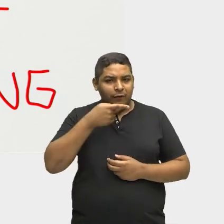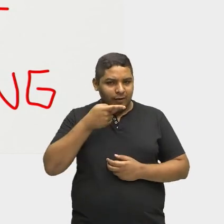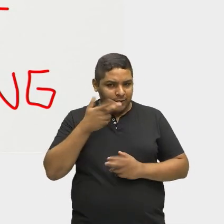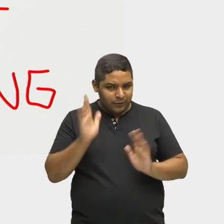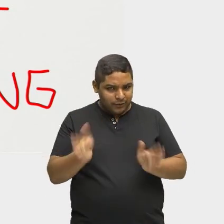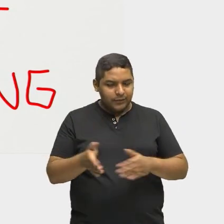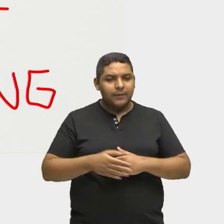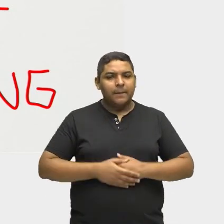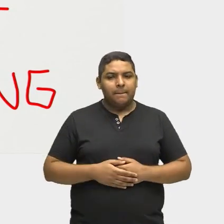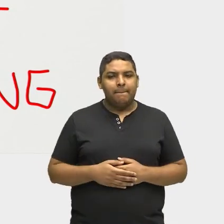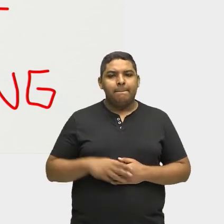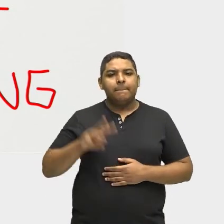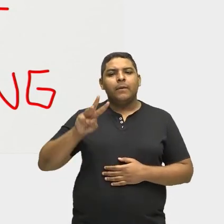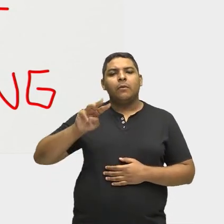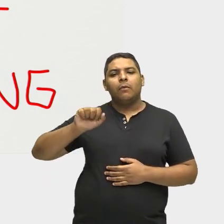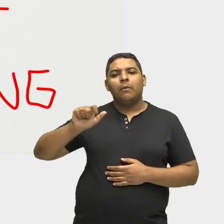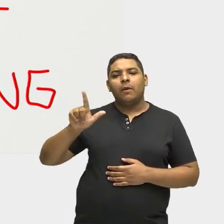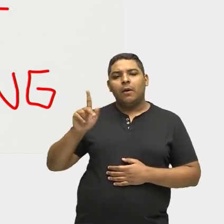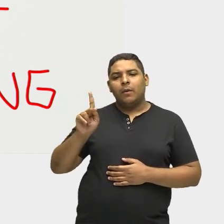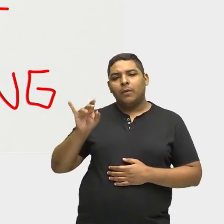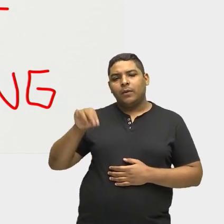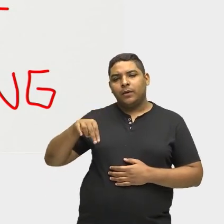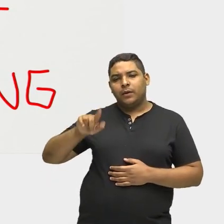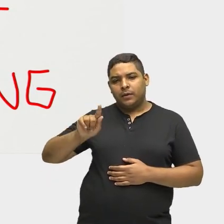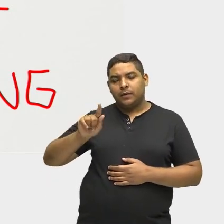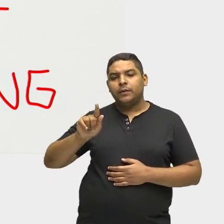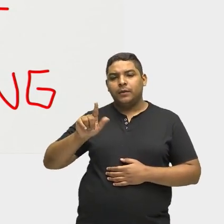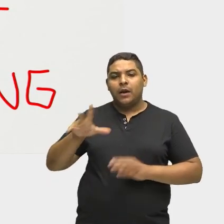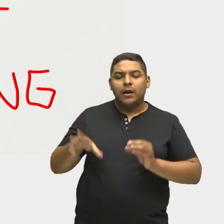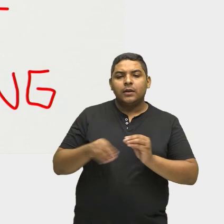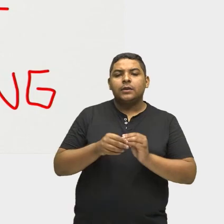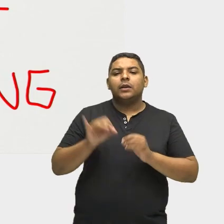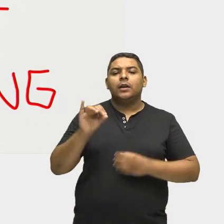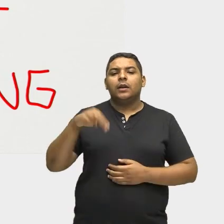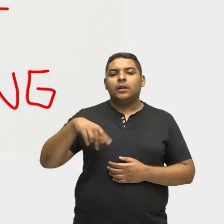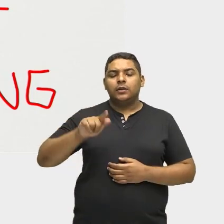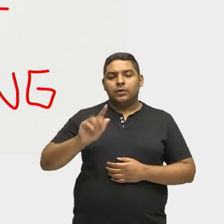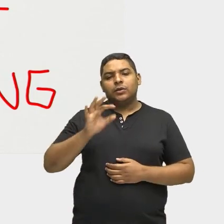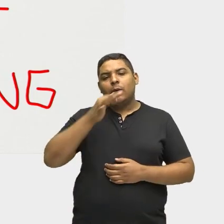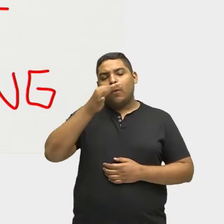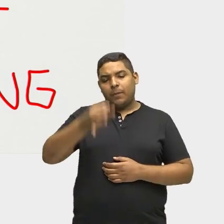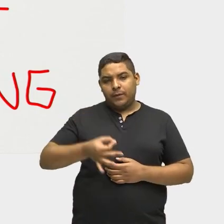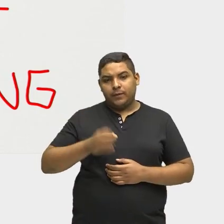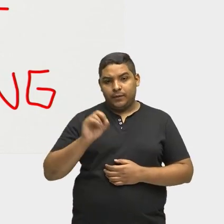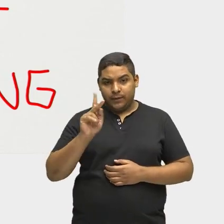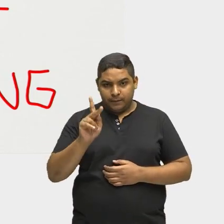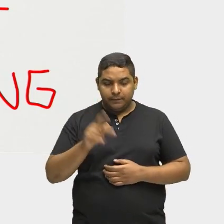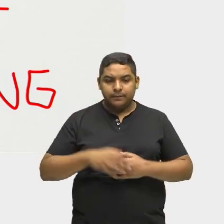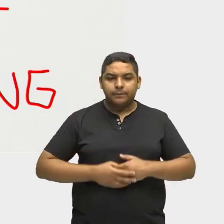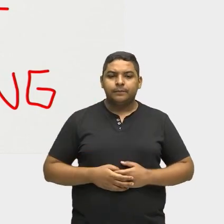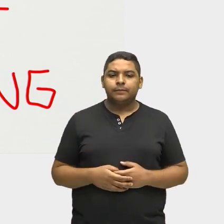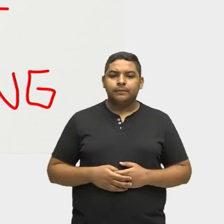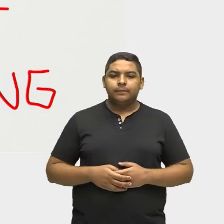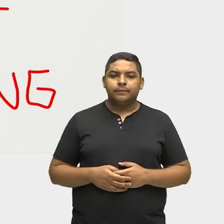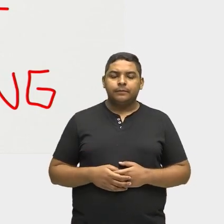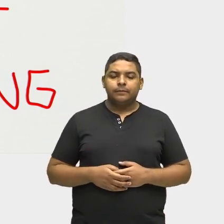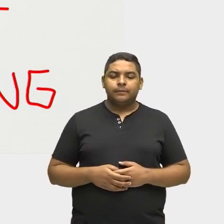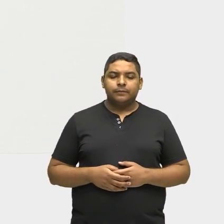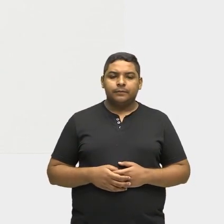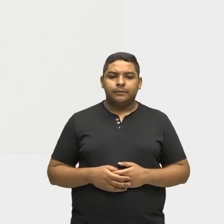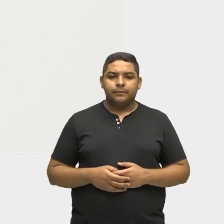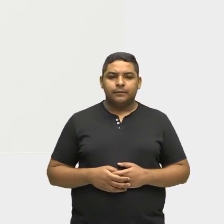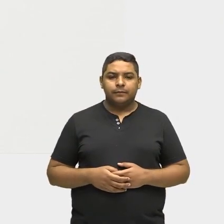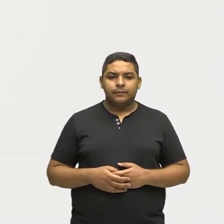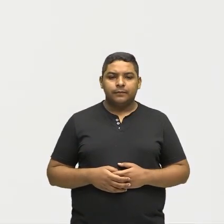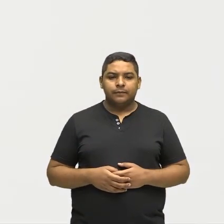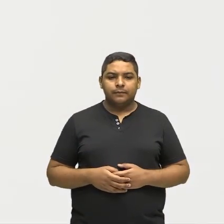verbo caminhar, e eu acrescento ing, como você fez o seu comentário. Tudo bem? Very good. Vamos à próxima,